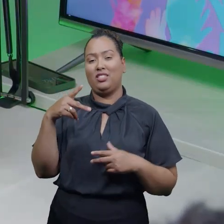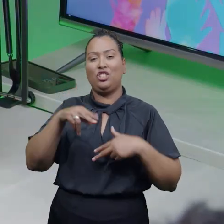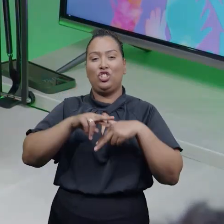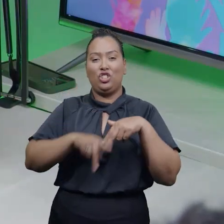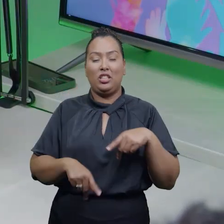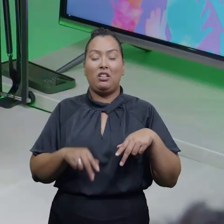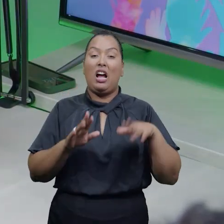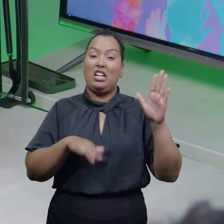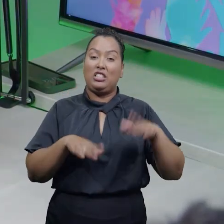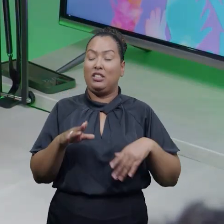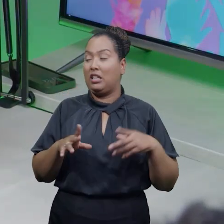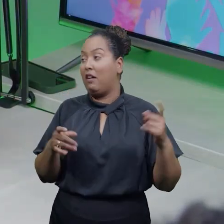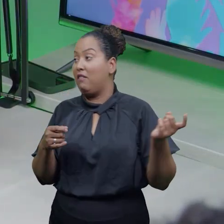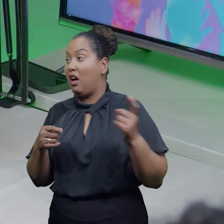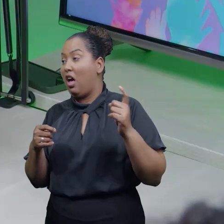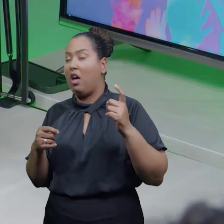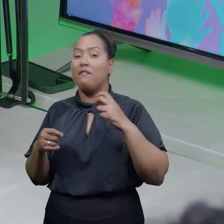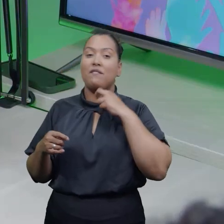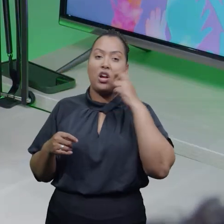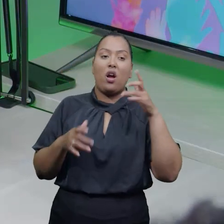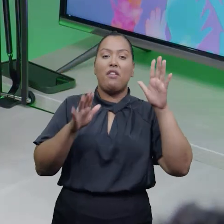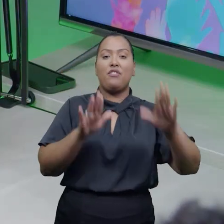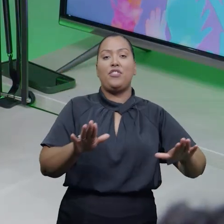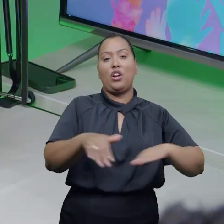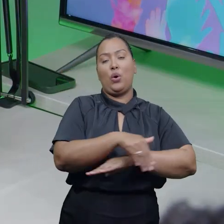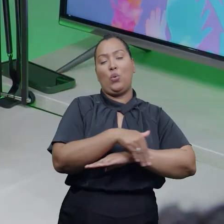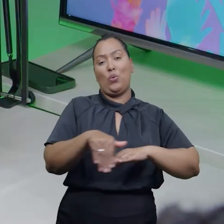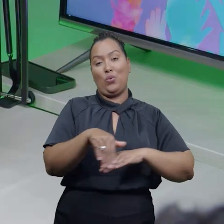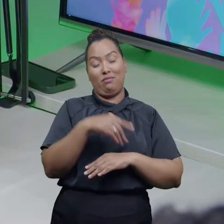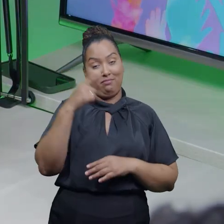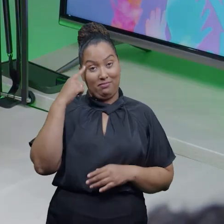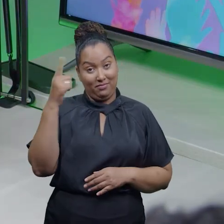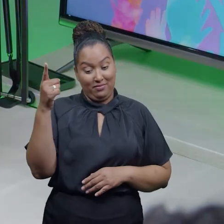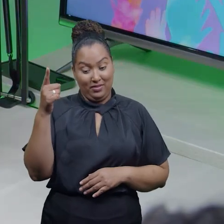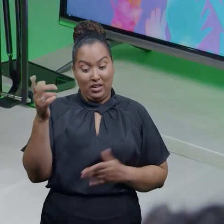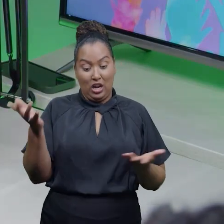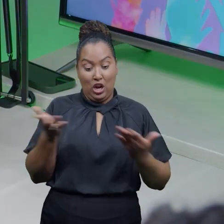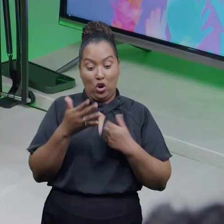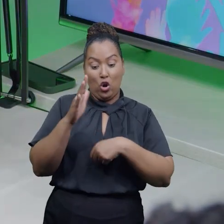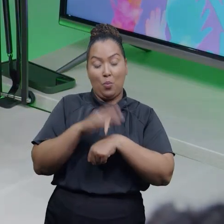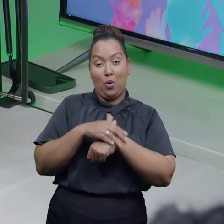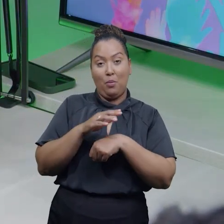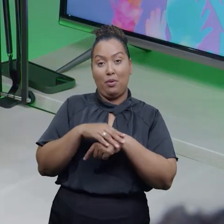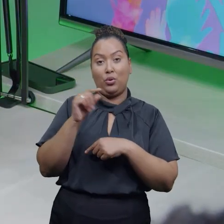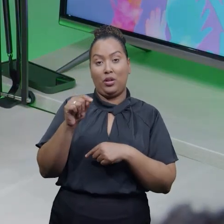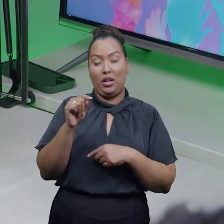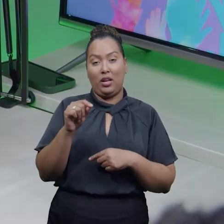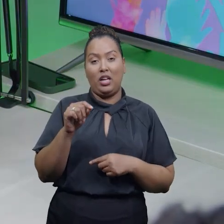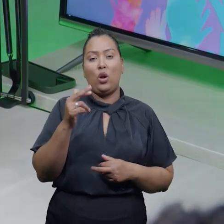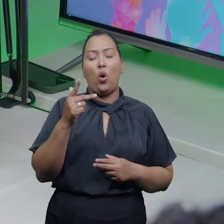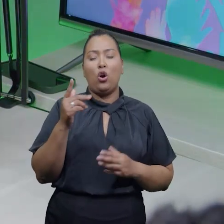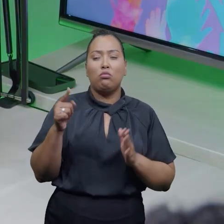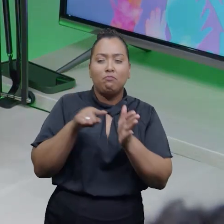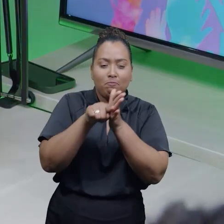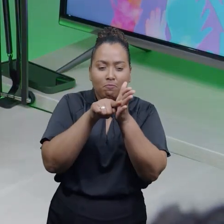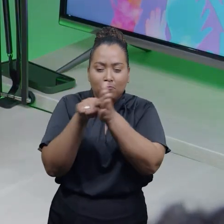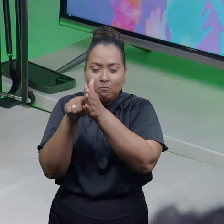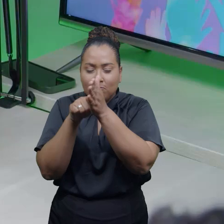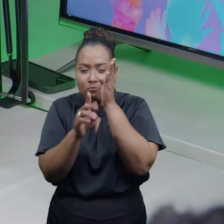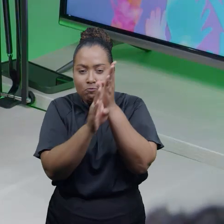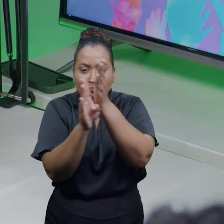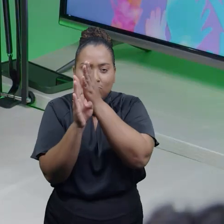ali em situação de rua. Então a gente tem inúmeros fatores que levam a isso. Eu acho que agora a gente está eu diria que a gente está num momento de